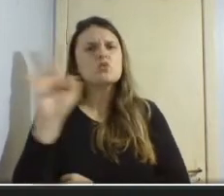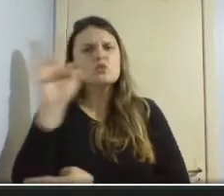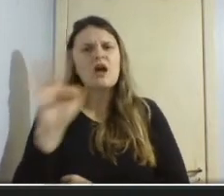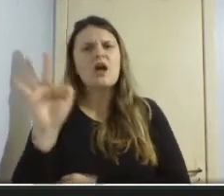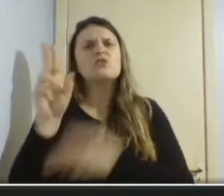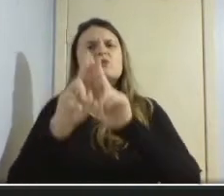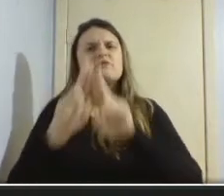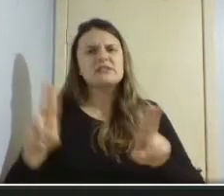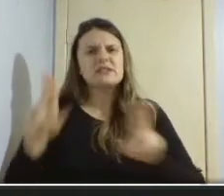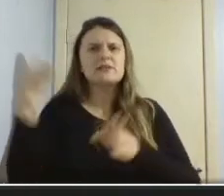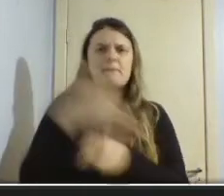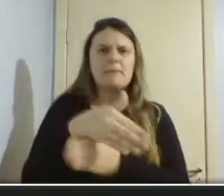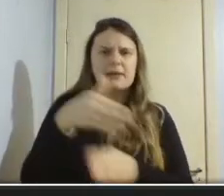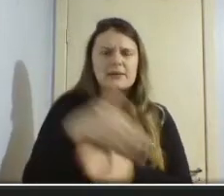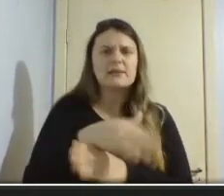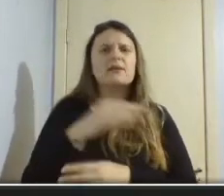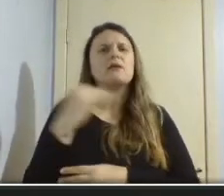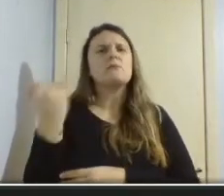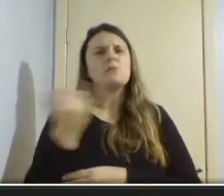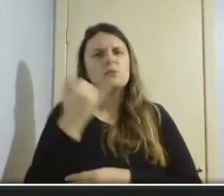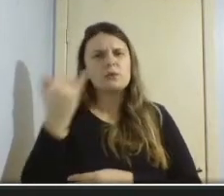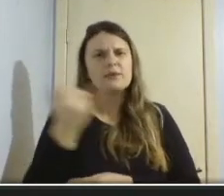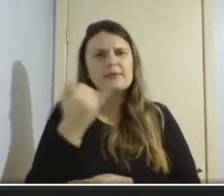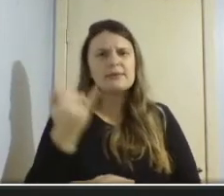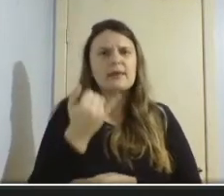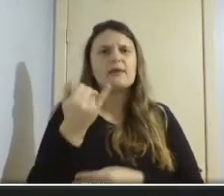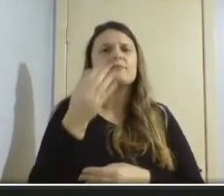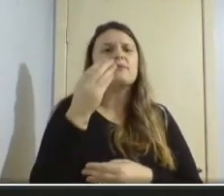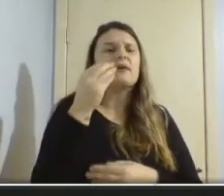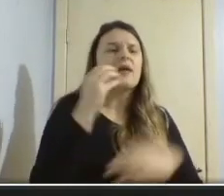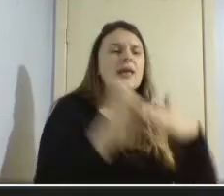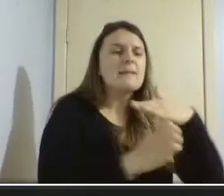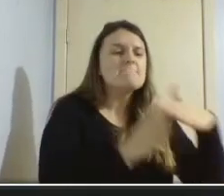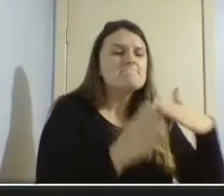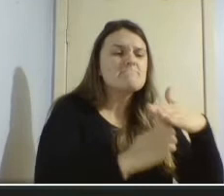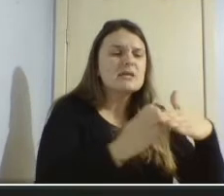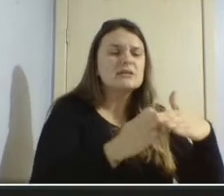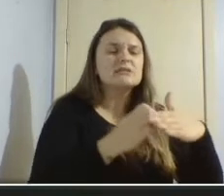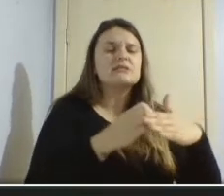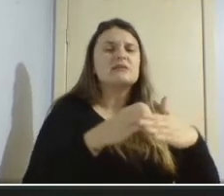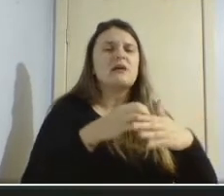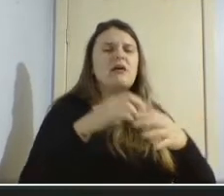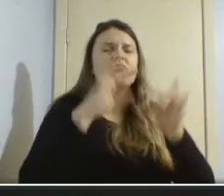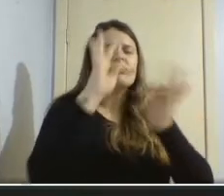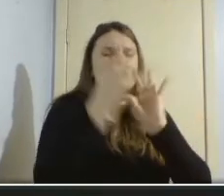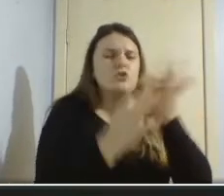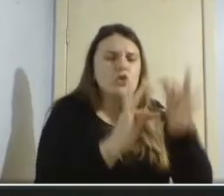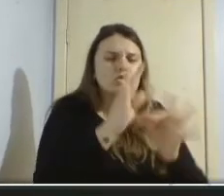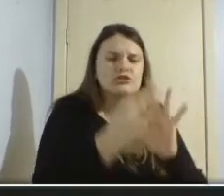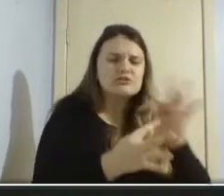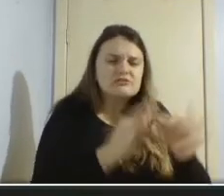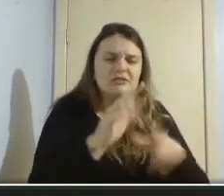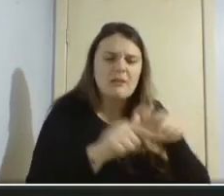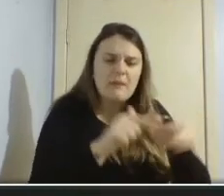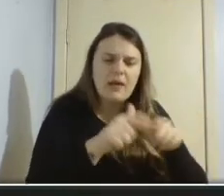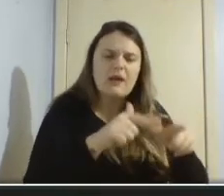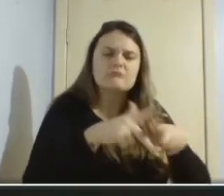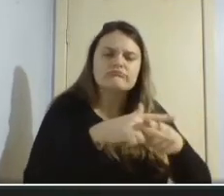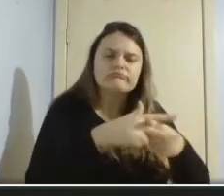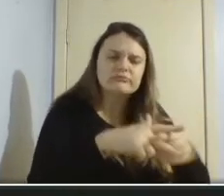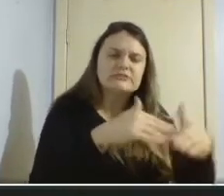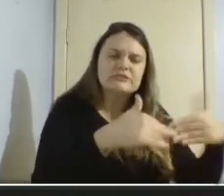aí incubadoras de empresas de base tecnológica, é importante ter parque tecnológico, centro de inovação,